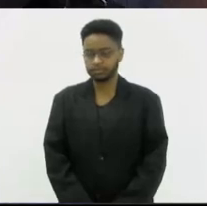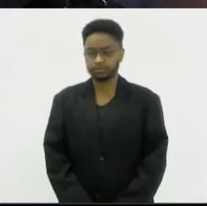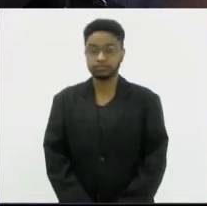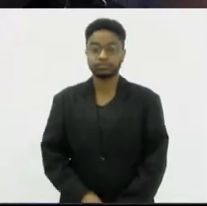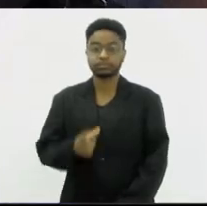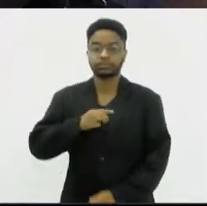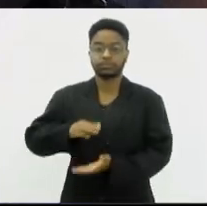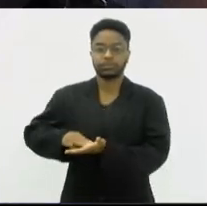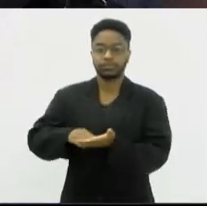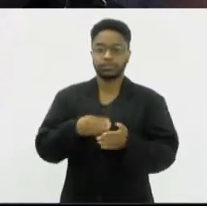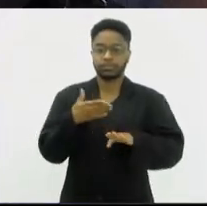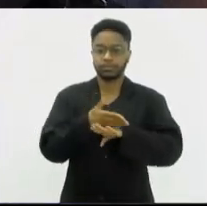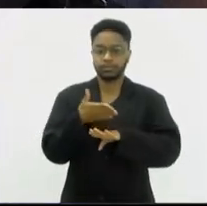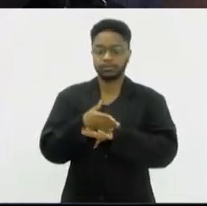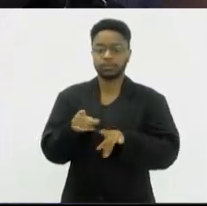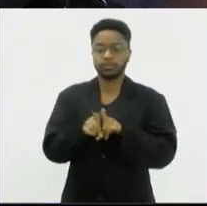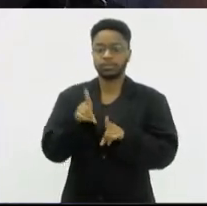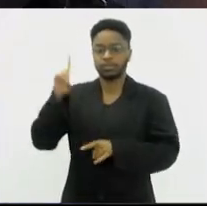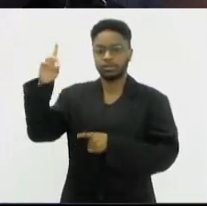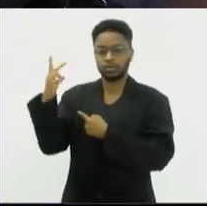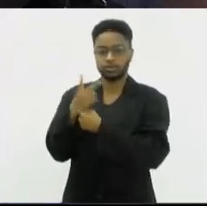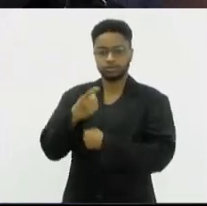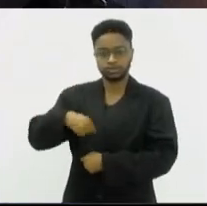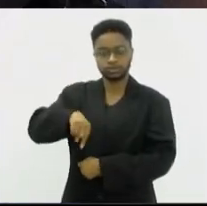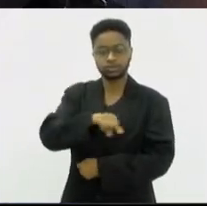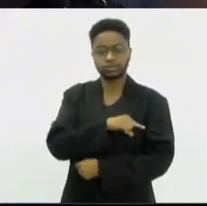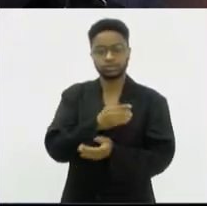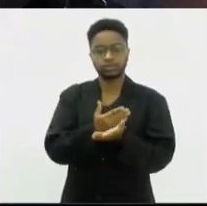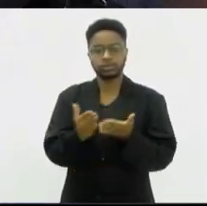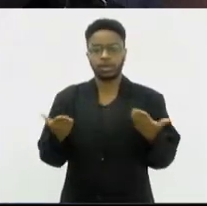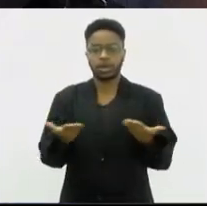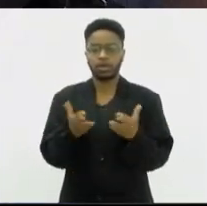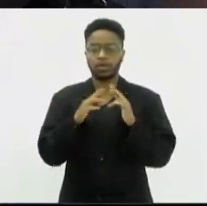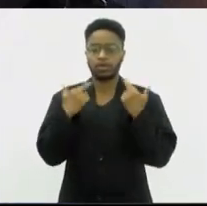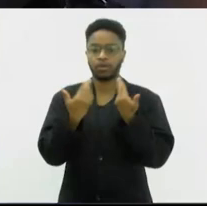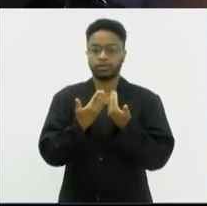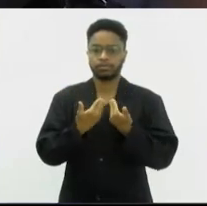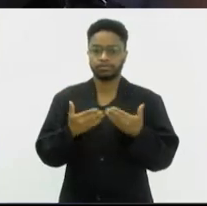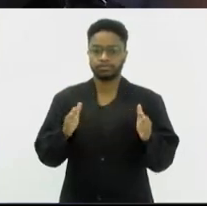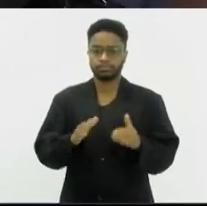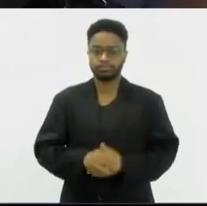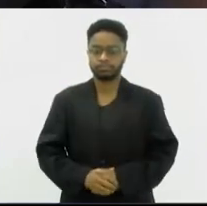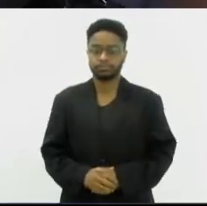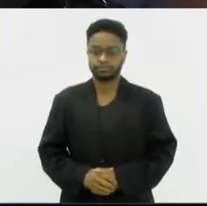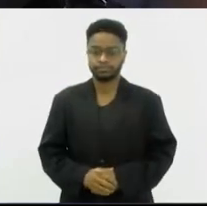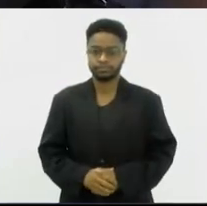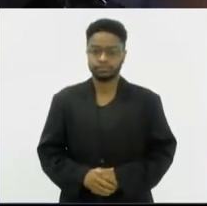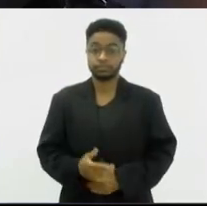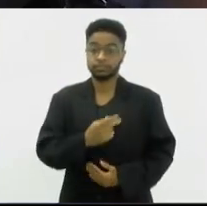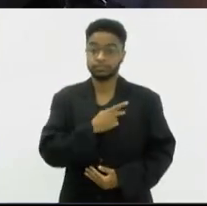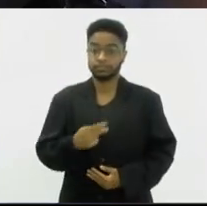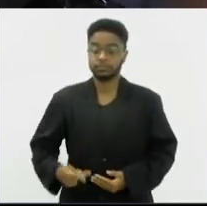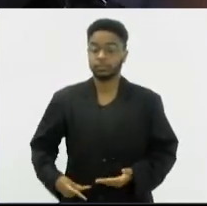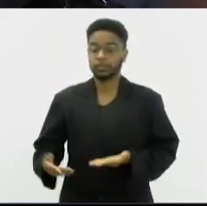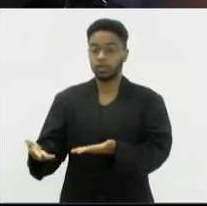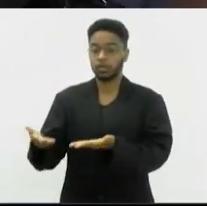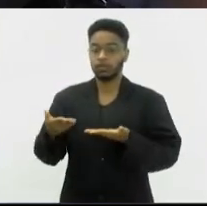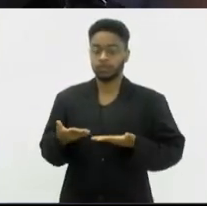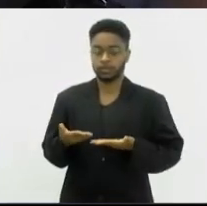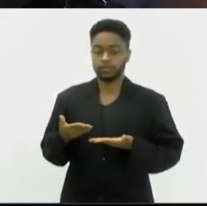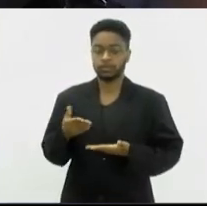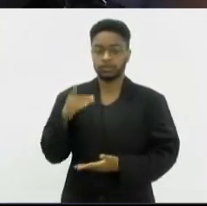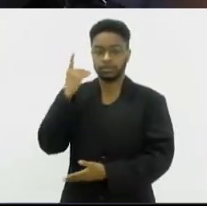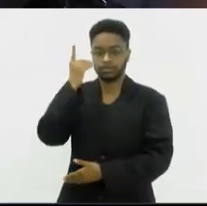Havendo o número legal e sobre a proteção de Deus, iniciamos o nosso trabalho. A presidência convida o